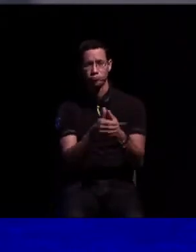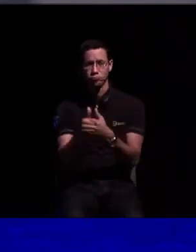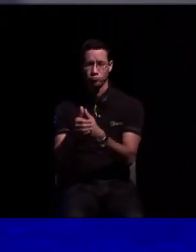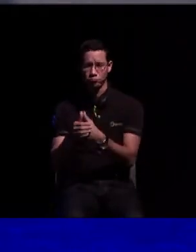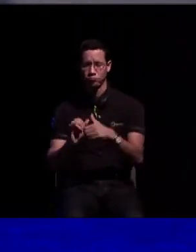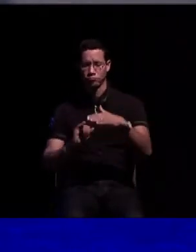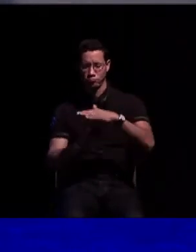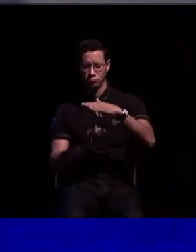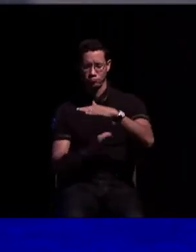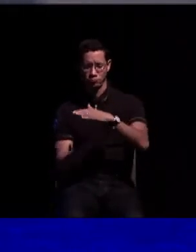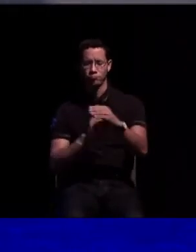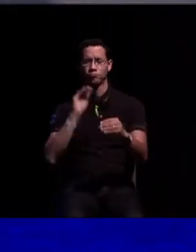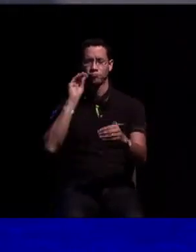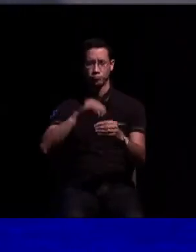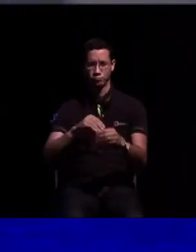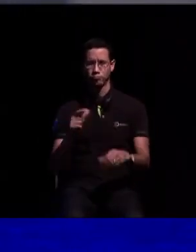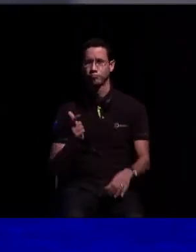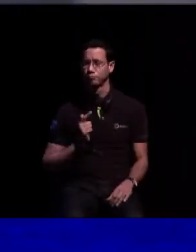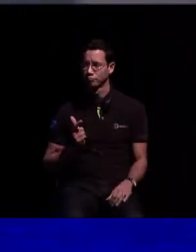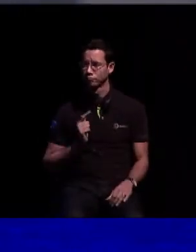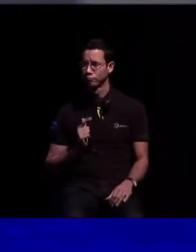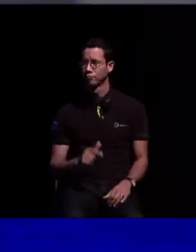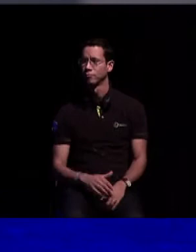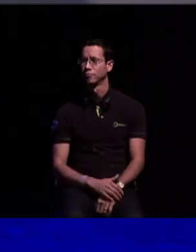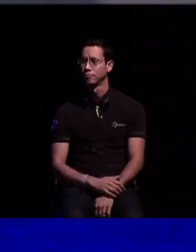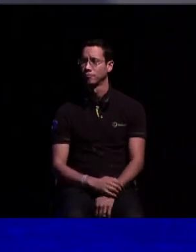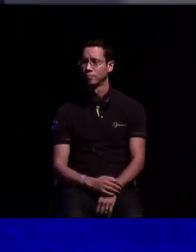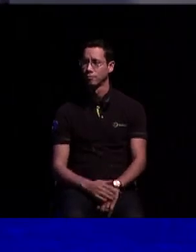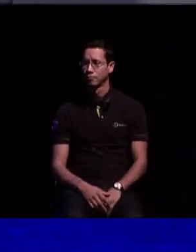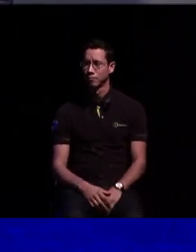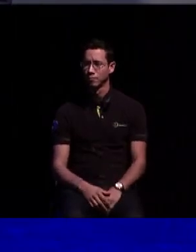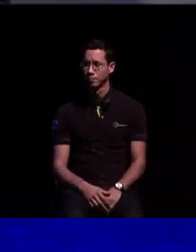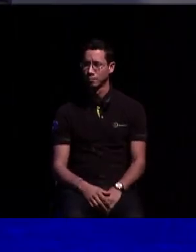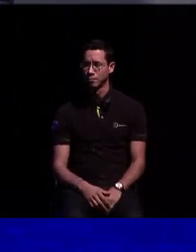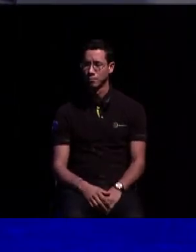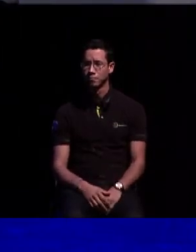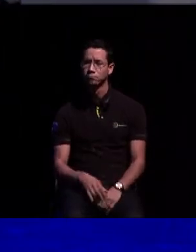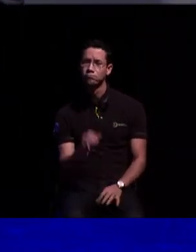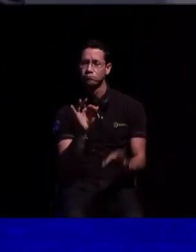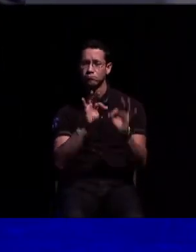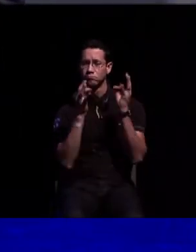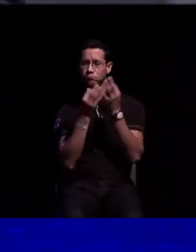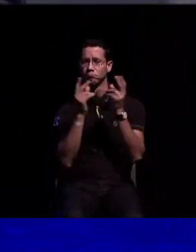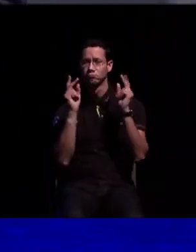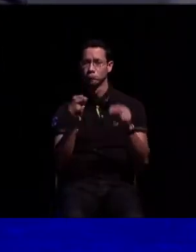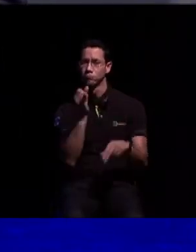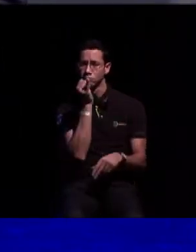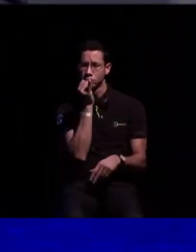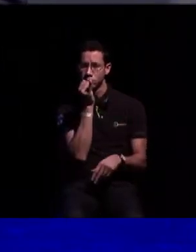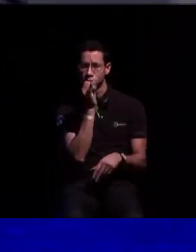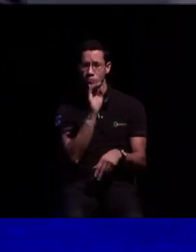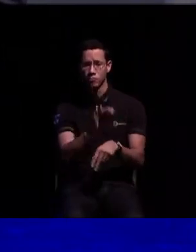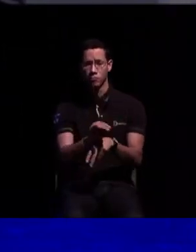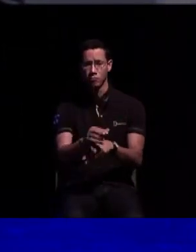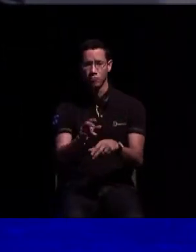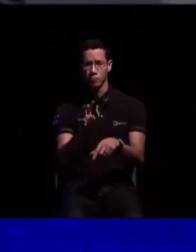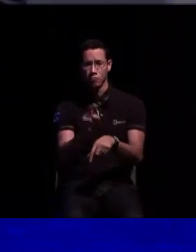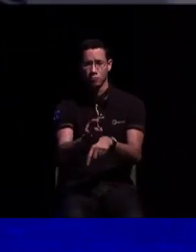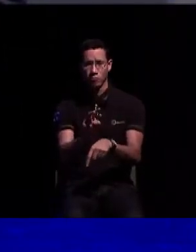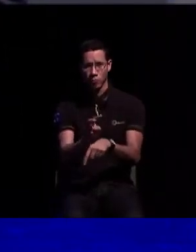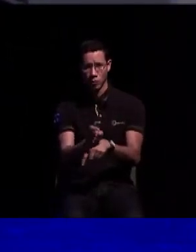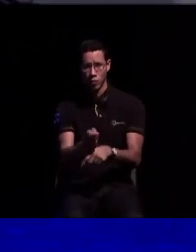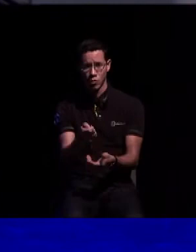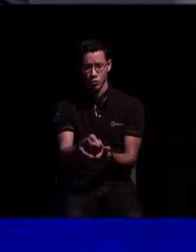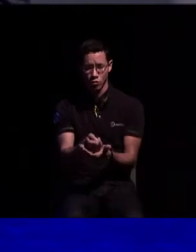institucionais. Pensem bem, o que é que uma família faz? Se não instituir nos filhos o domínio do espírito sobre o corpo. Disciplina o